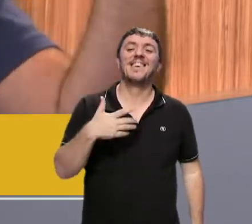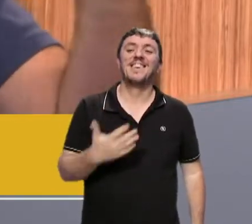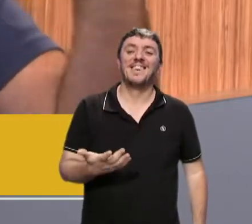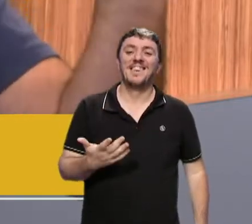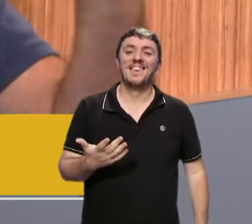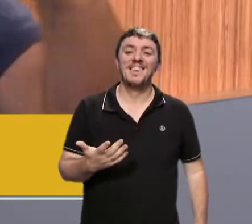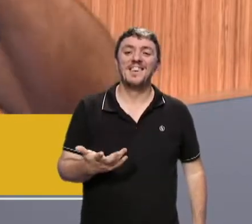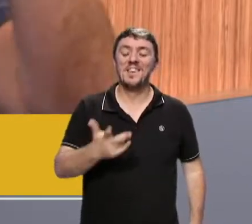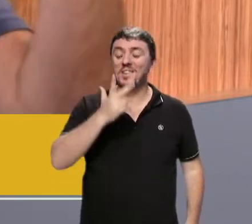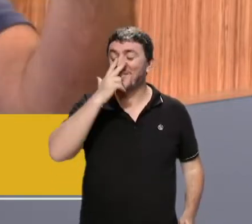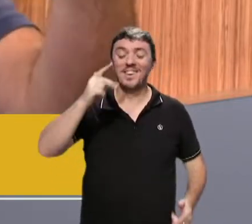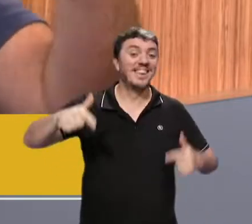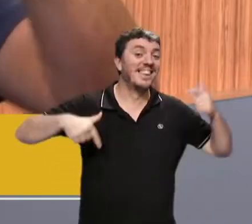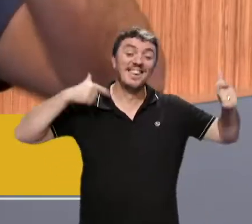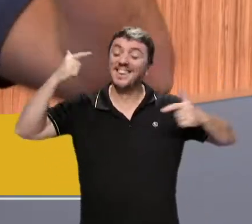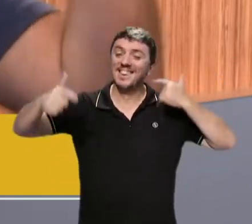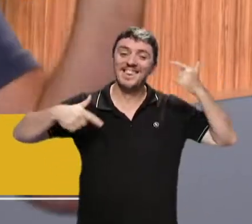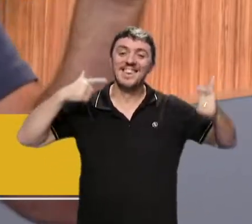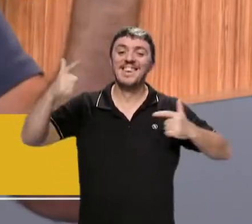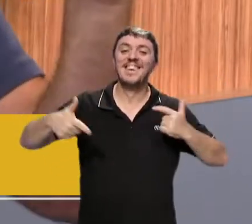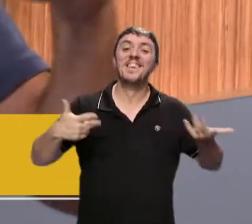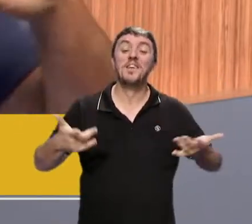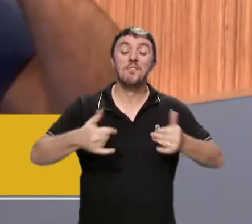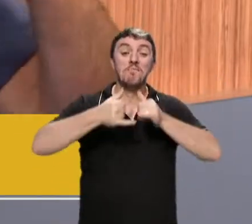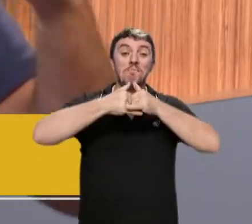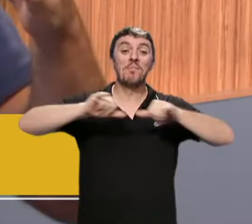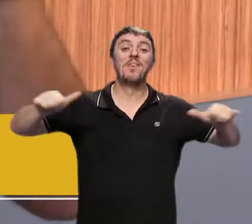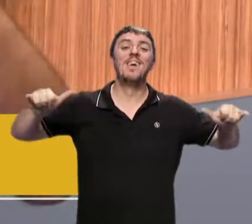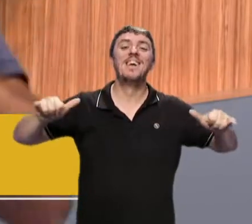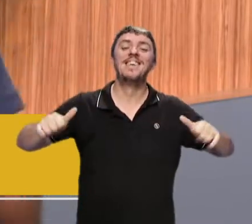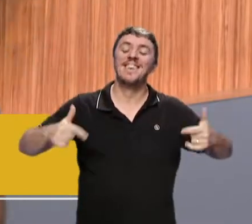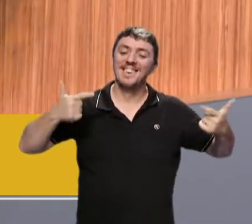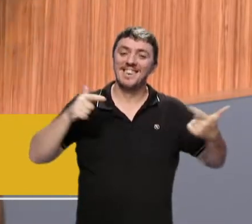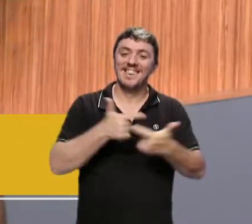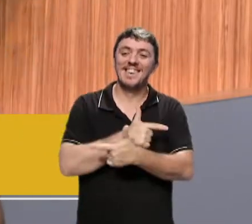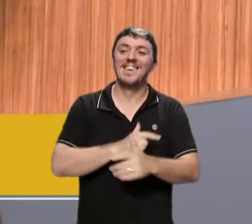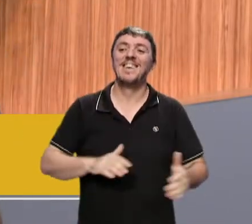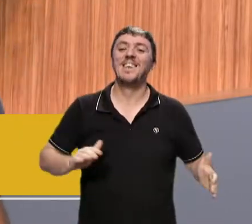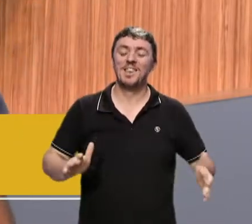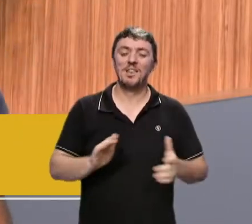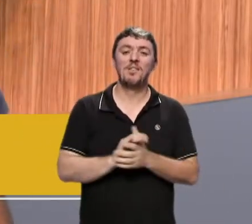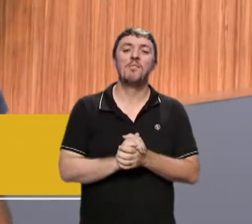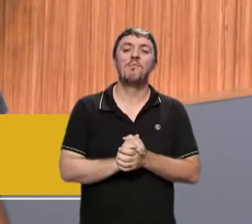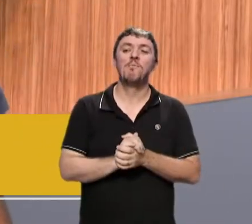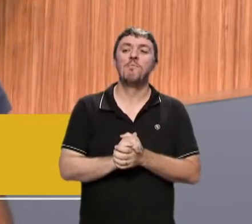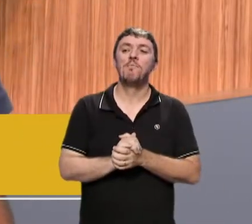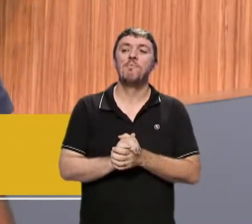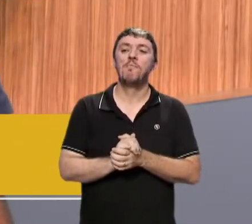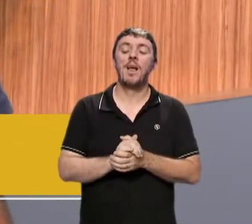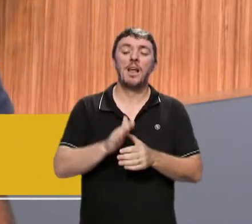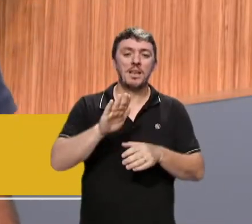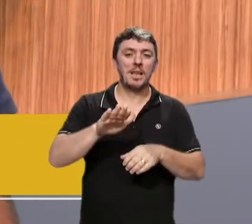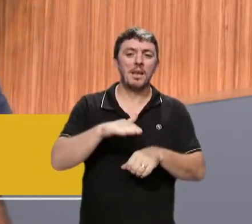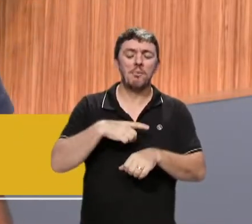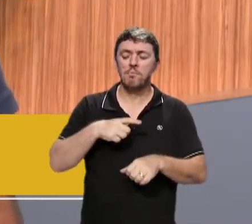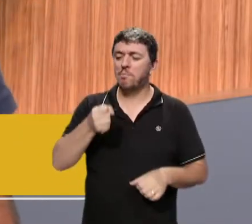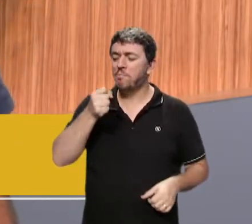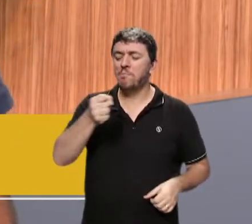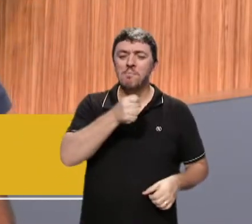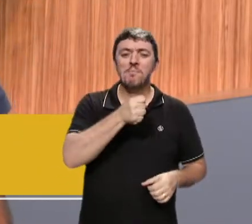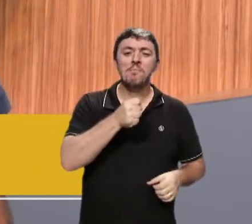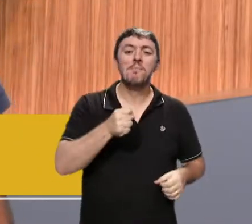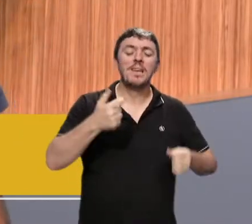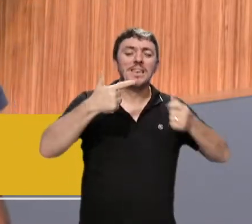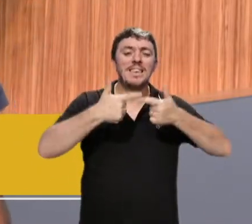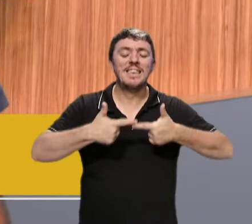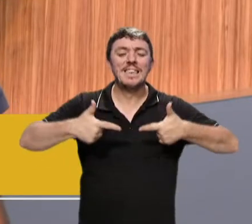loucura caótica, já que estamos nesse caos mesmo, uma loucura caótica, mas divertidíssimo. Daqui a pouco tem o meu bate-papo com 6 atores, humoristas,